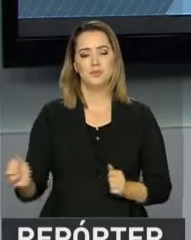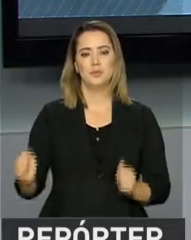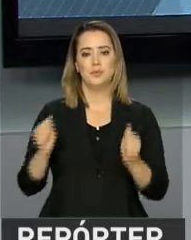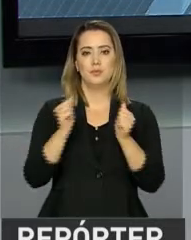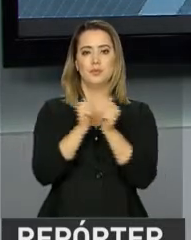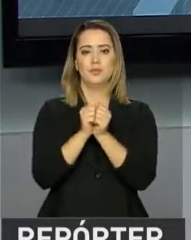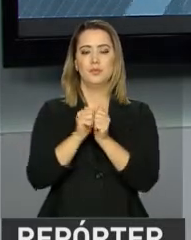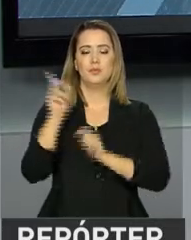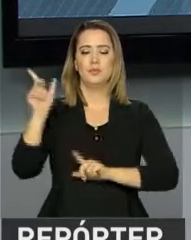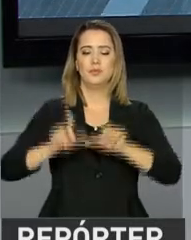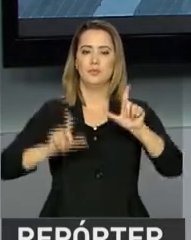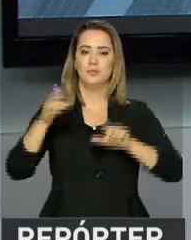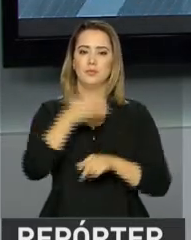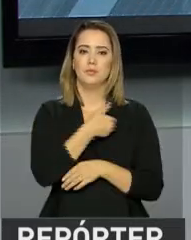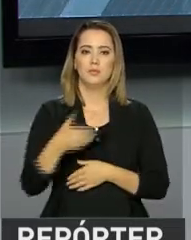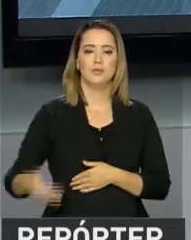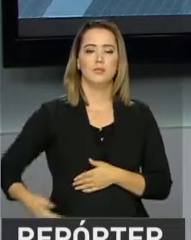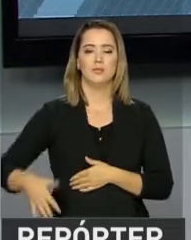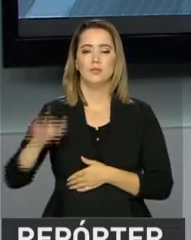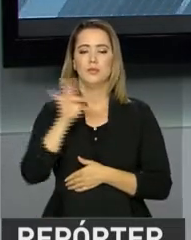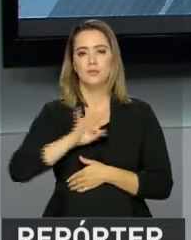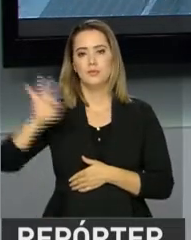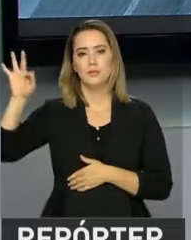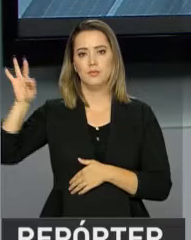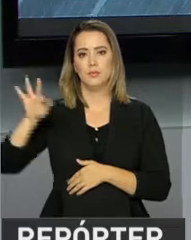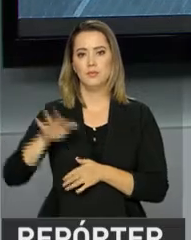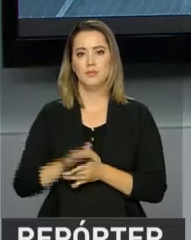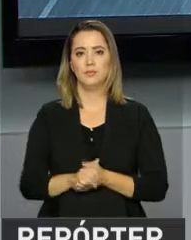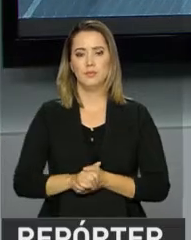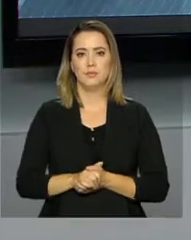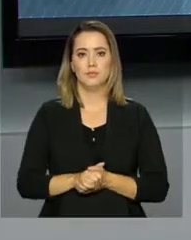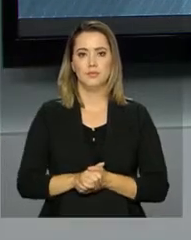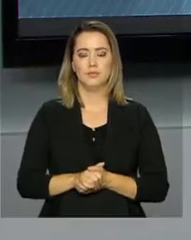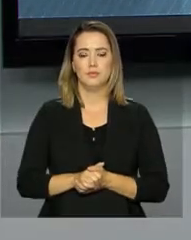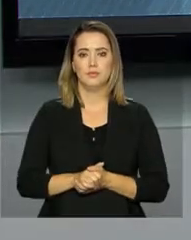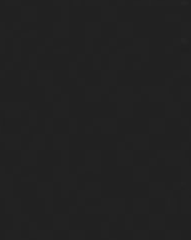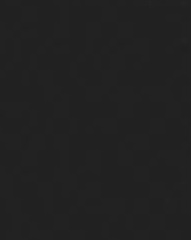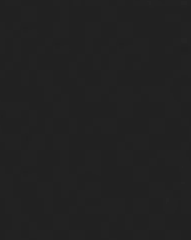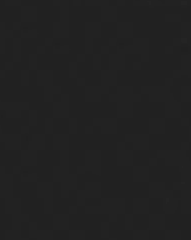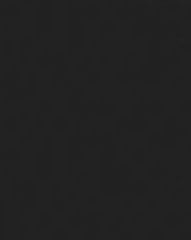continue com a gente aqui na nbr a tv do governo federal